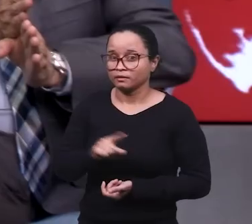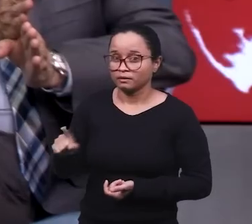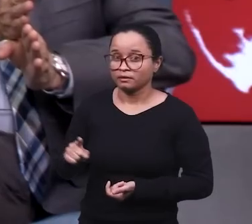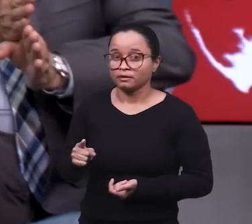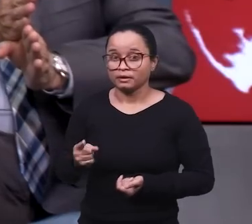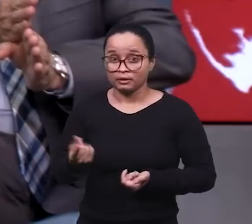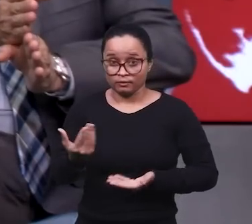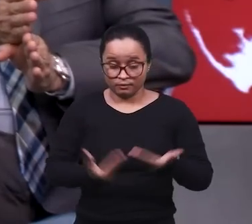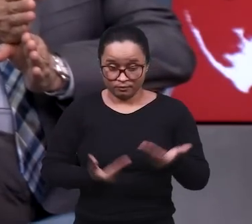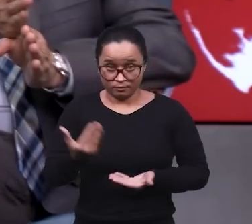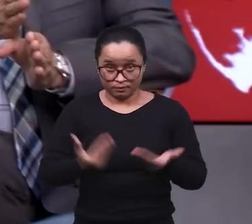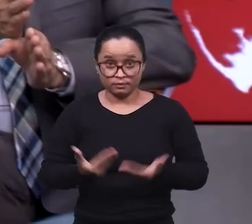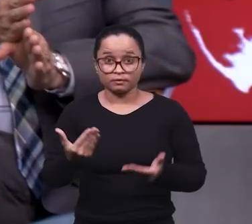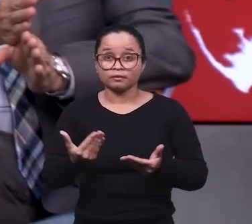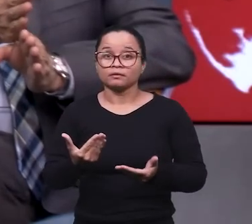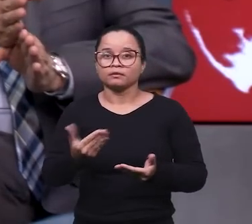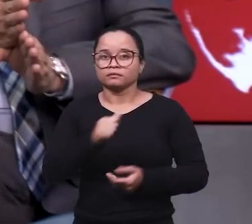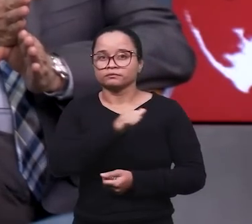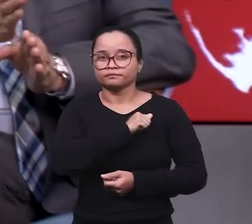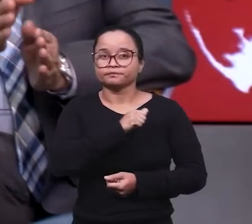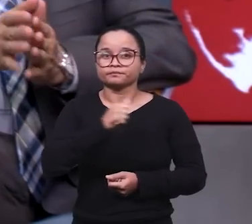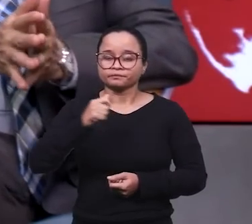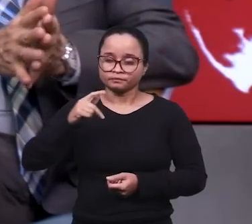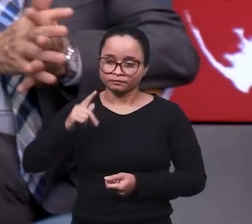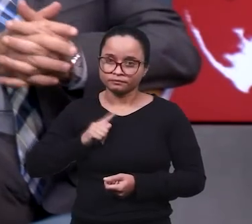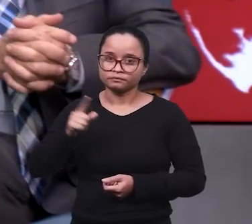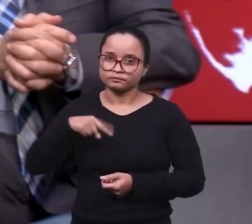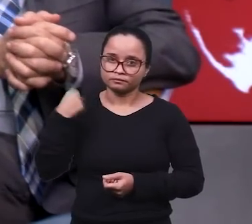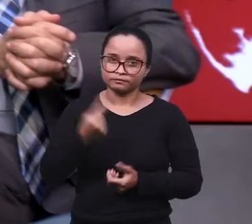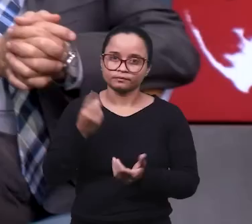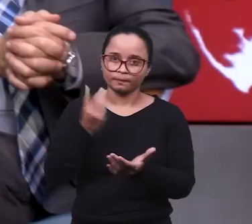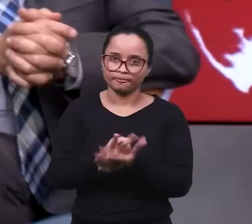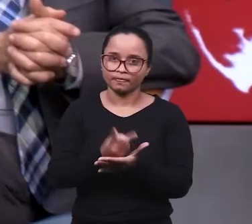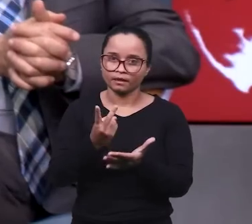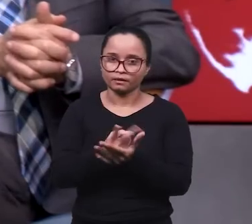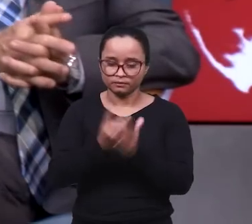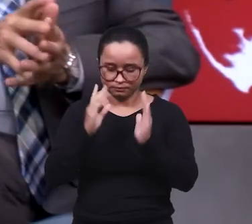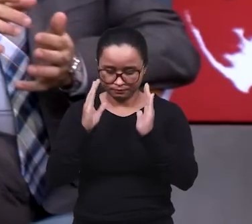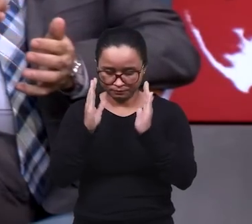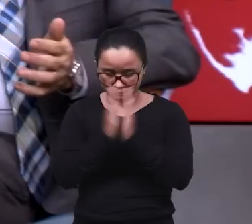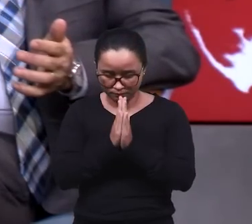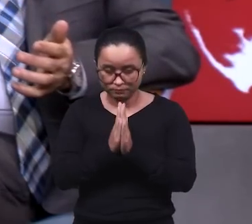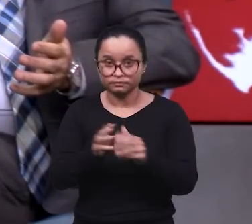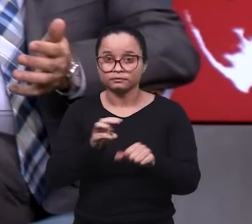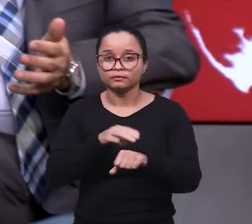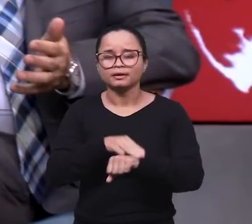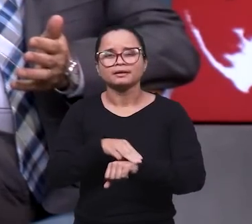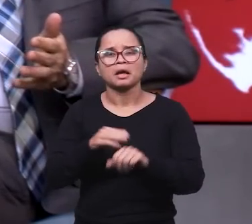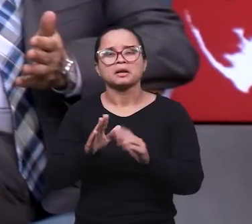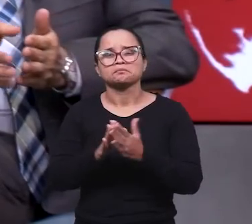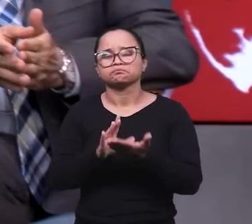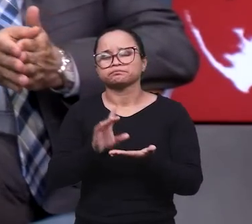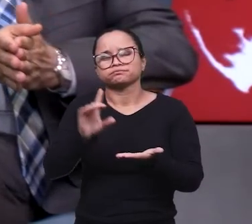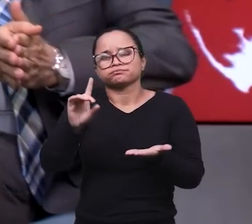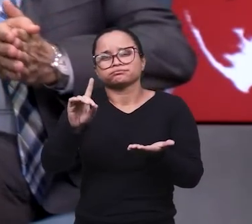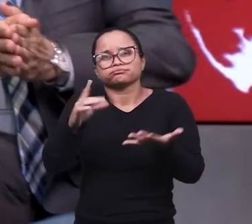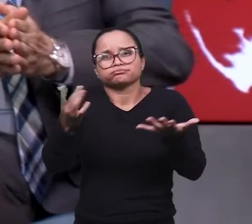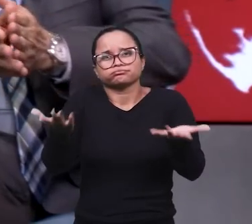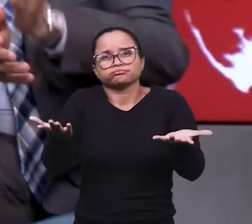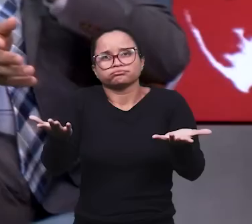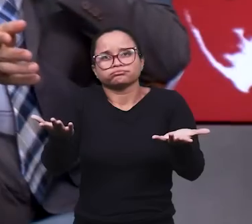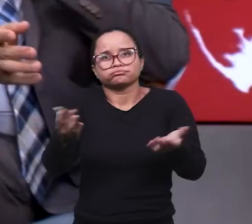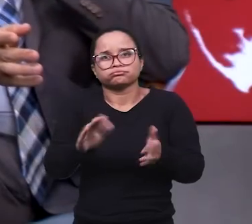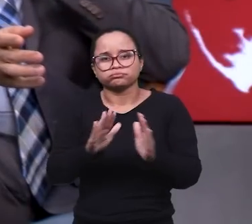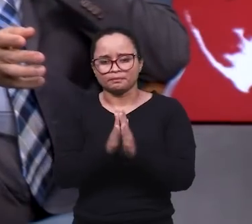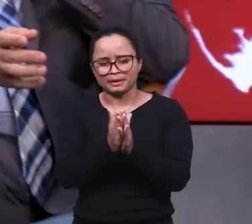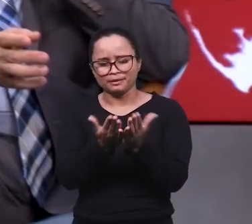os apóstolos, quanto a nós perseveraremos na oração e no ministério da palavra, que palavra? Será